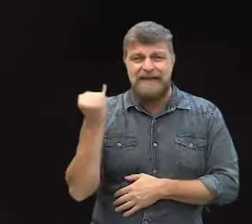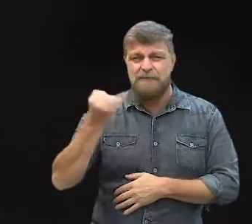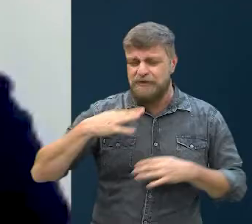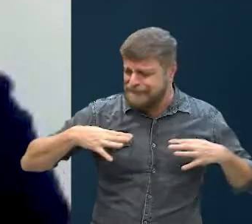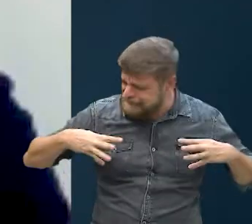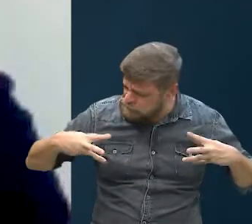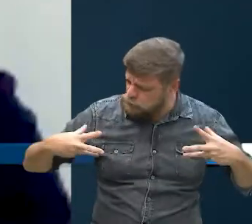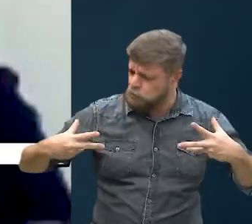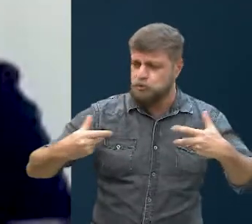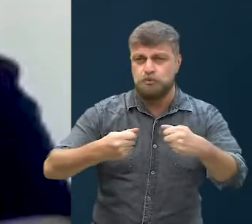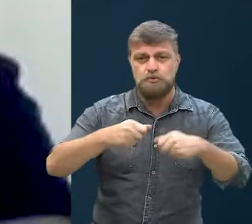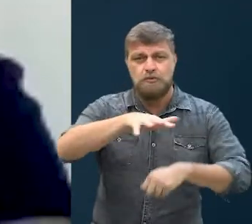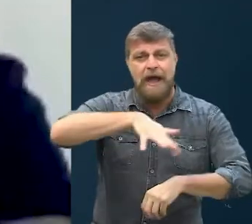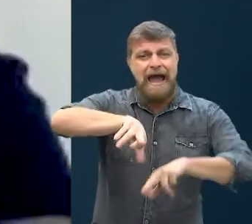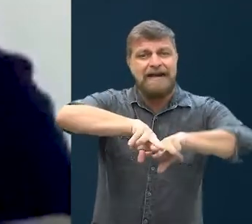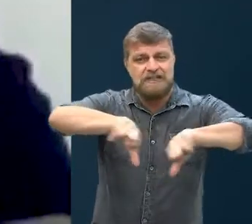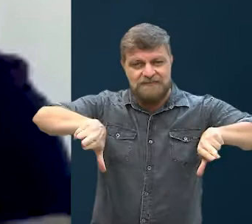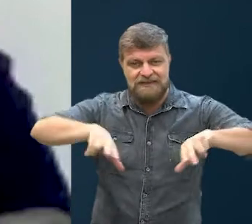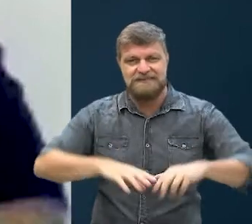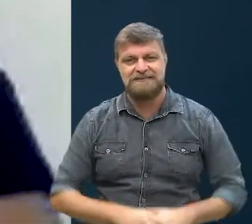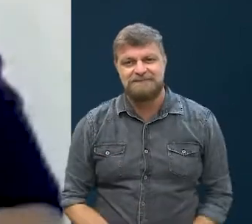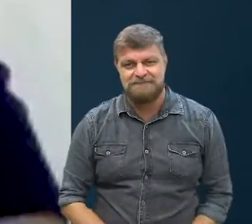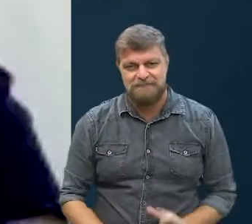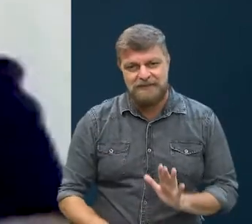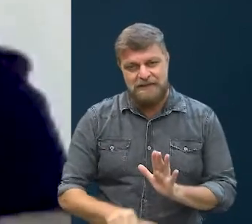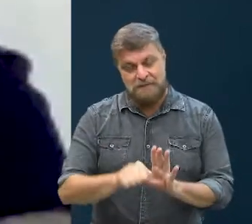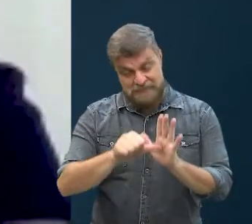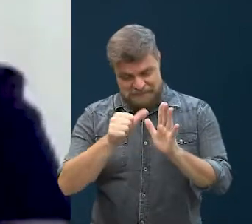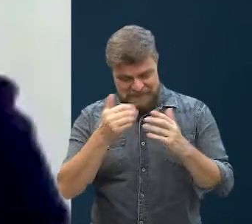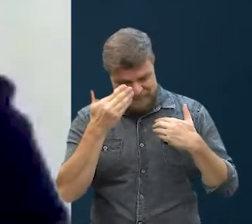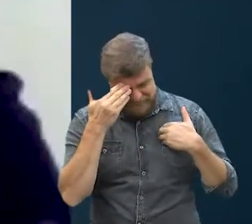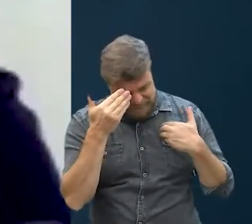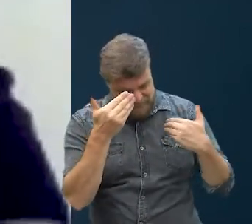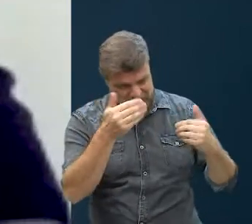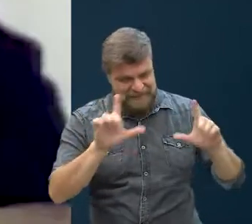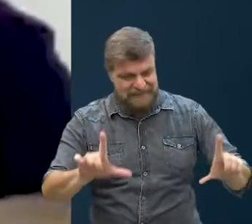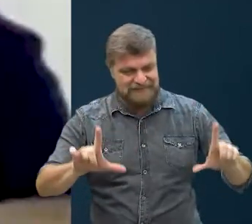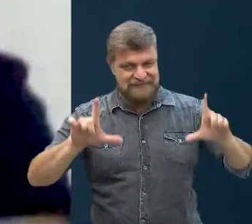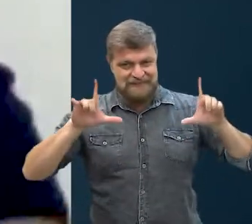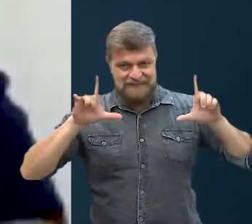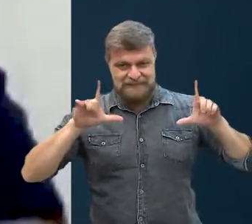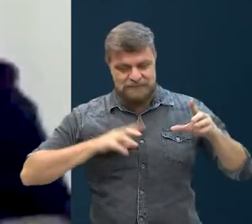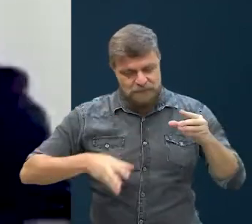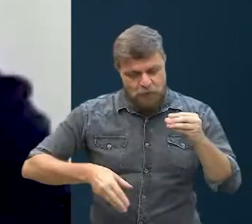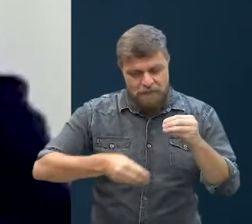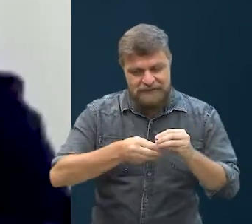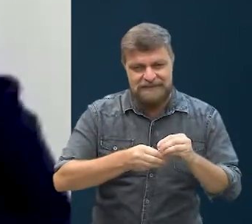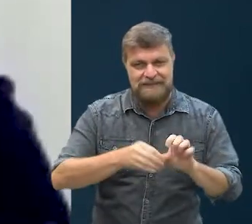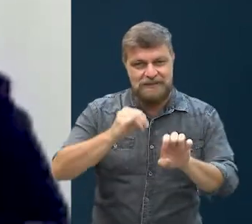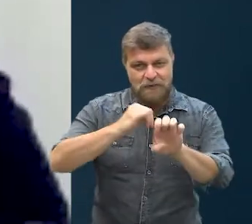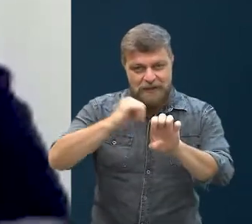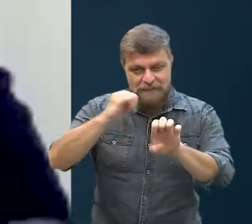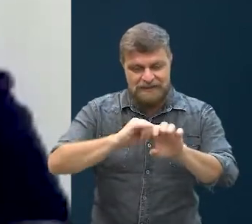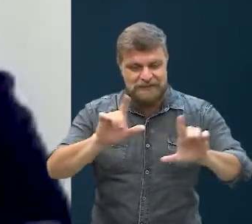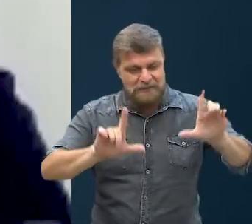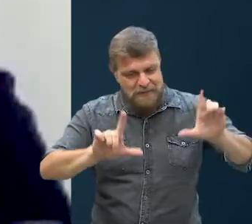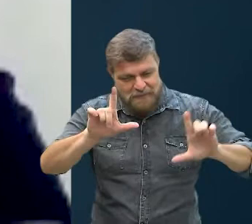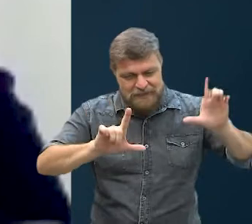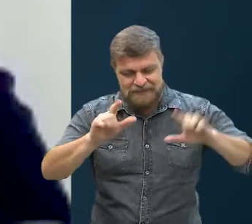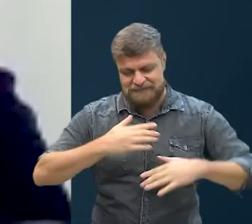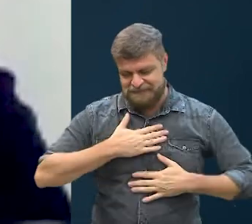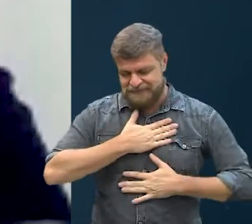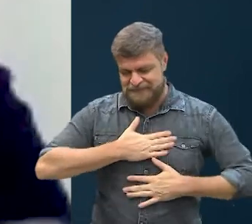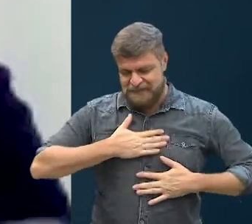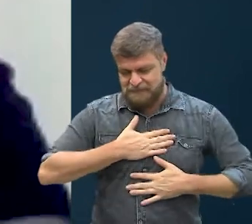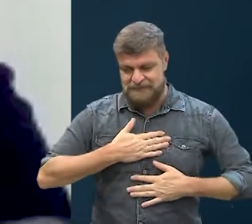tudo? Vamos lá, né? Primeiro, muito obrigada de estar aqui contribuindo com o Ser Empreendedor. É um prazer